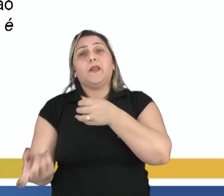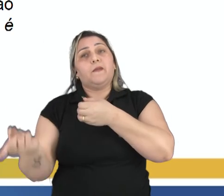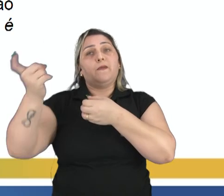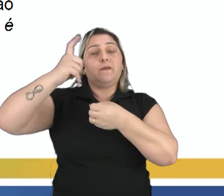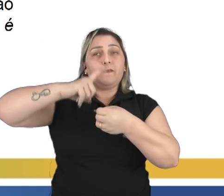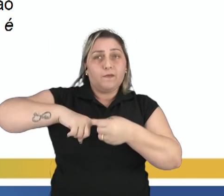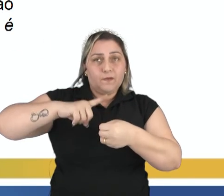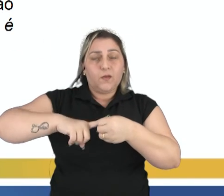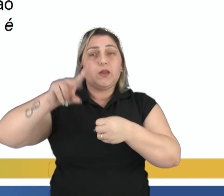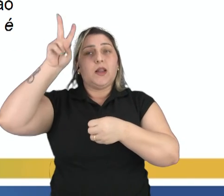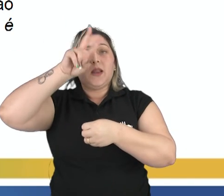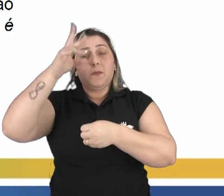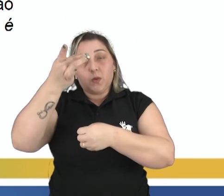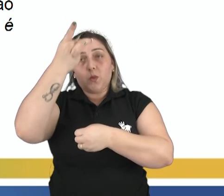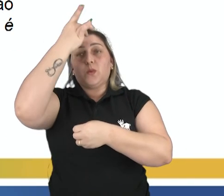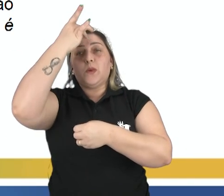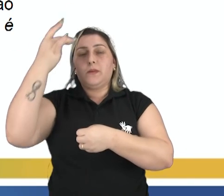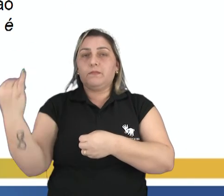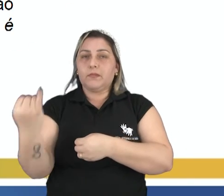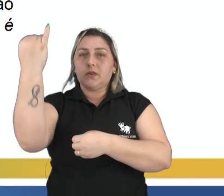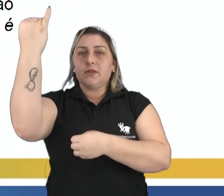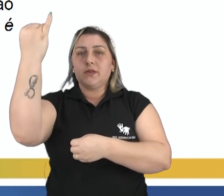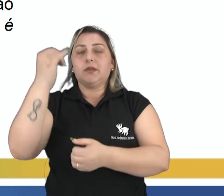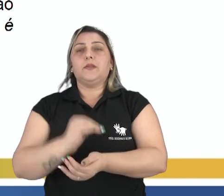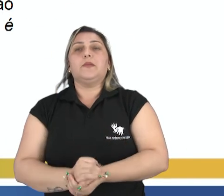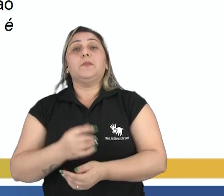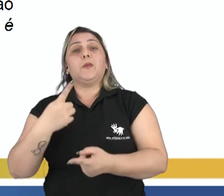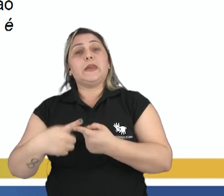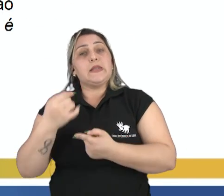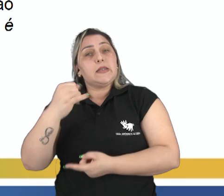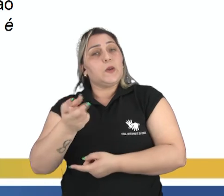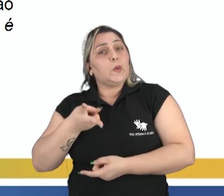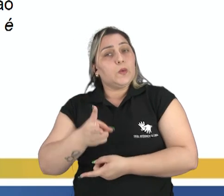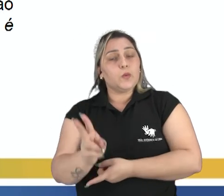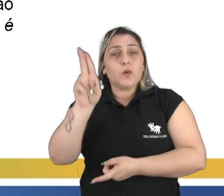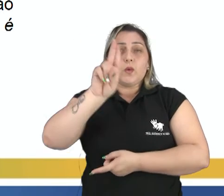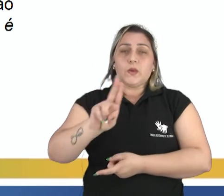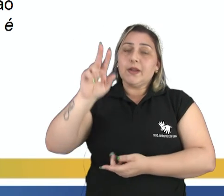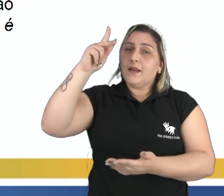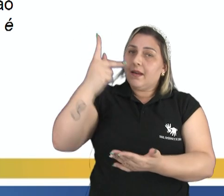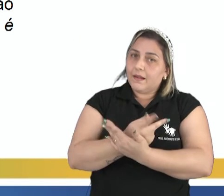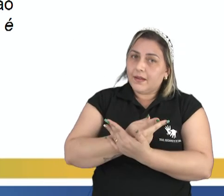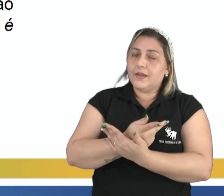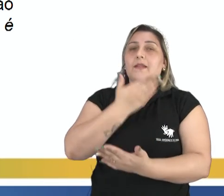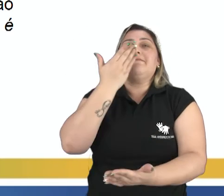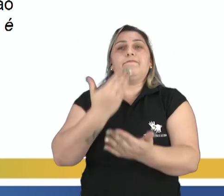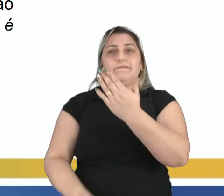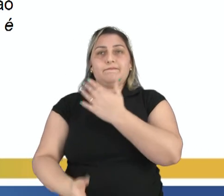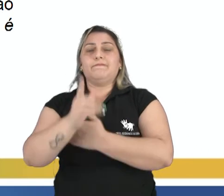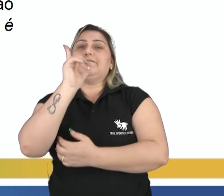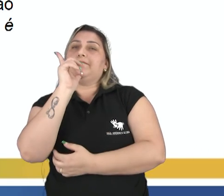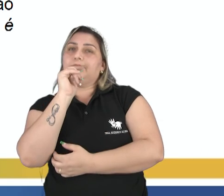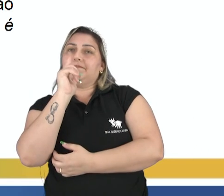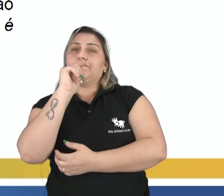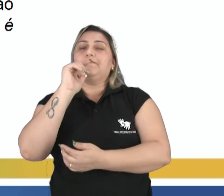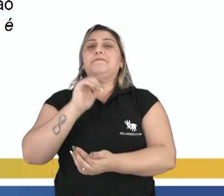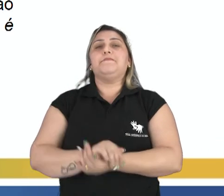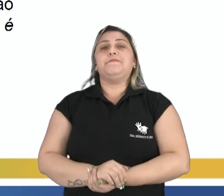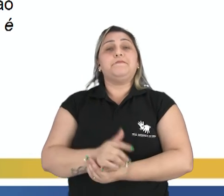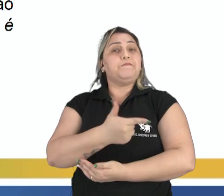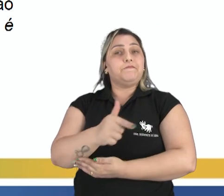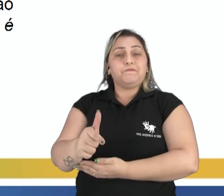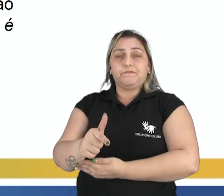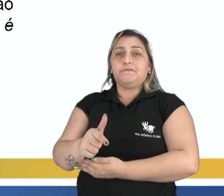a conscientização ela é importante, porque se você continuar usando de forma errada, uma hora pode acabar, pode não ter mais